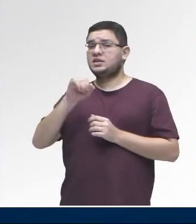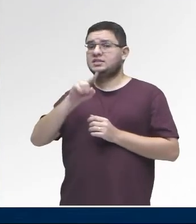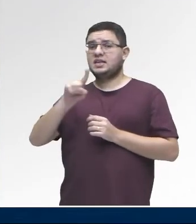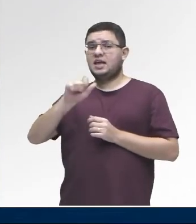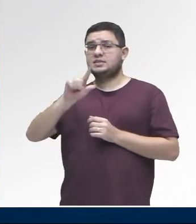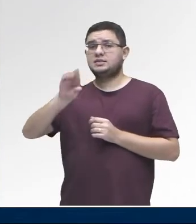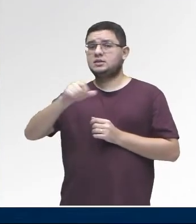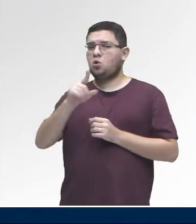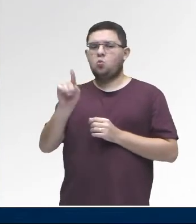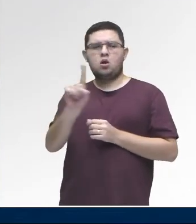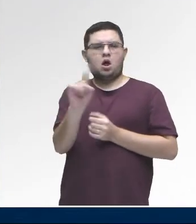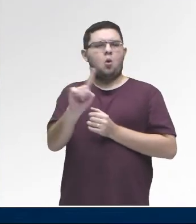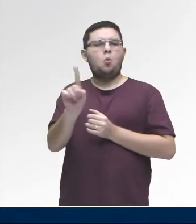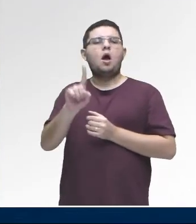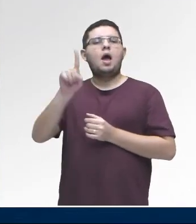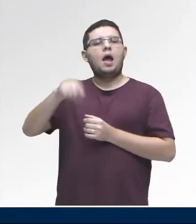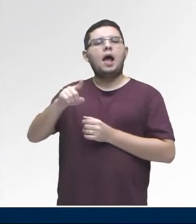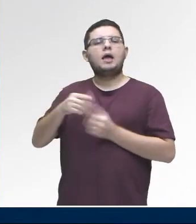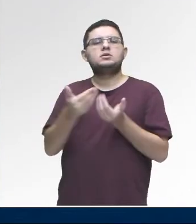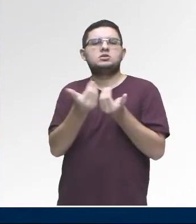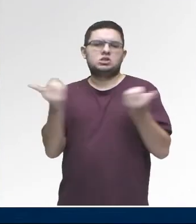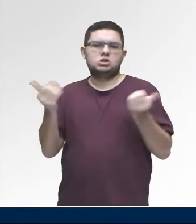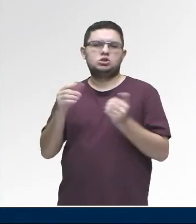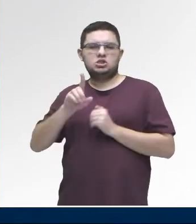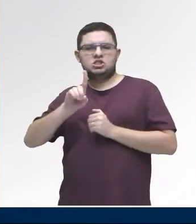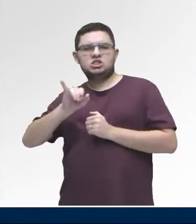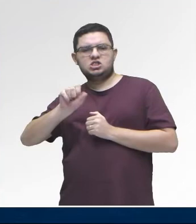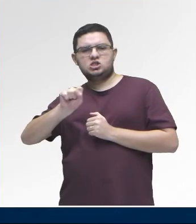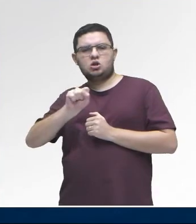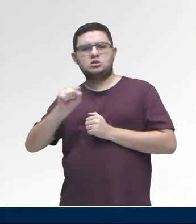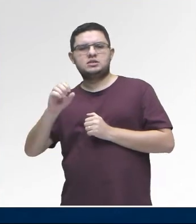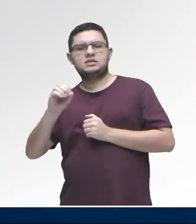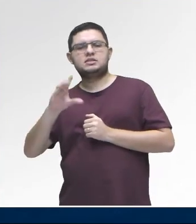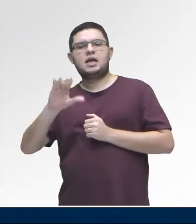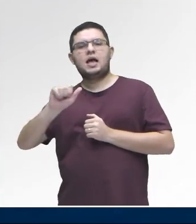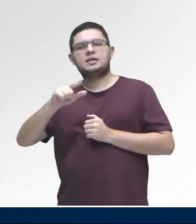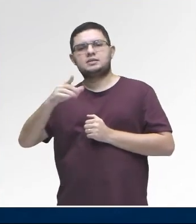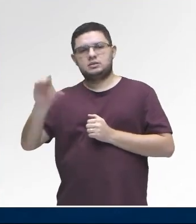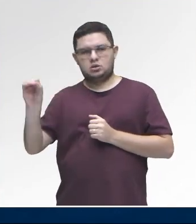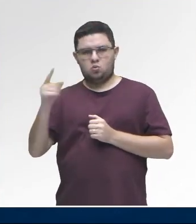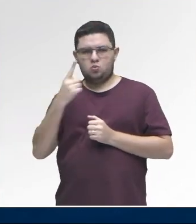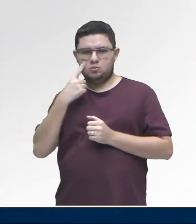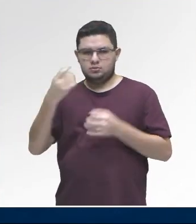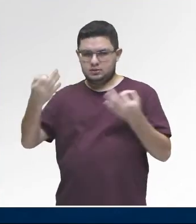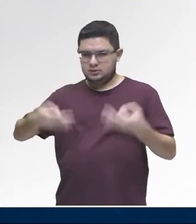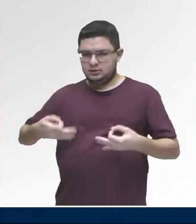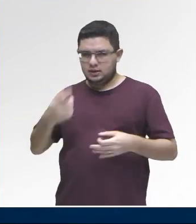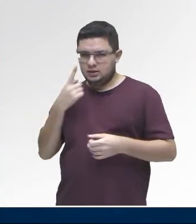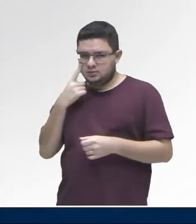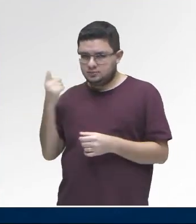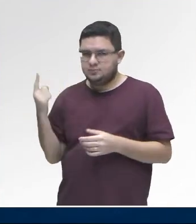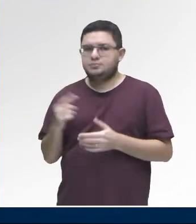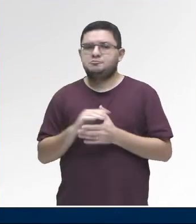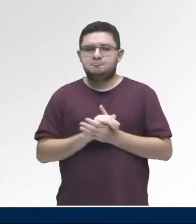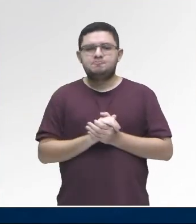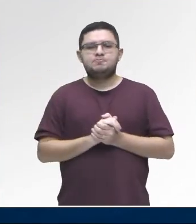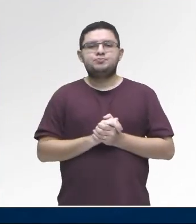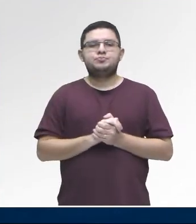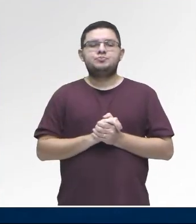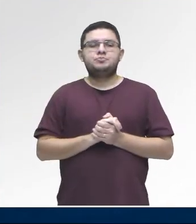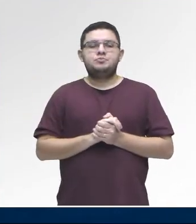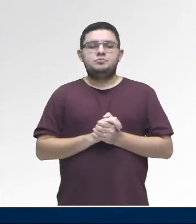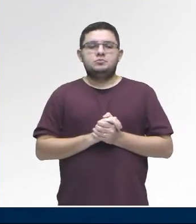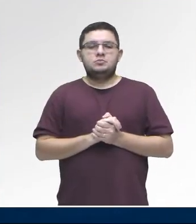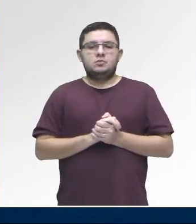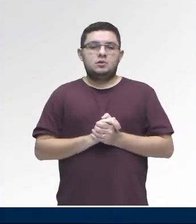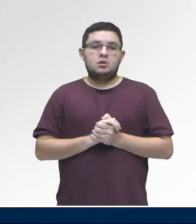dissociação iônica. Tudo bem? Então, nós temos aí o hidróxido de alumínio, que é